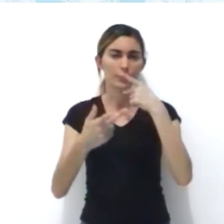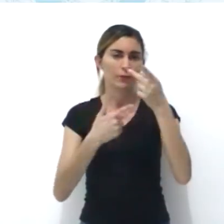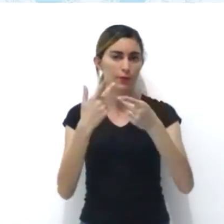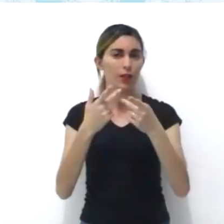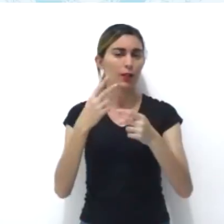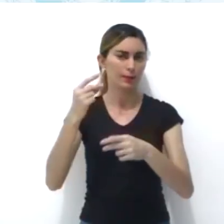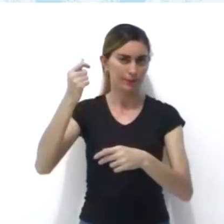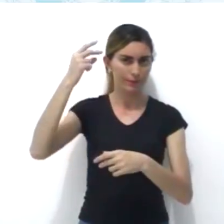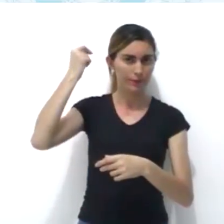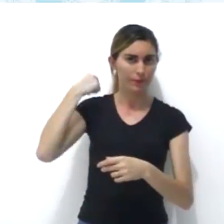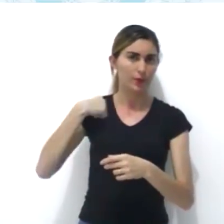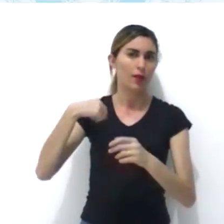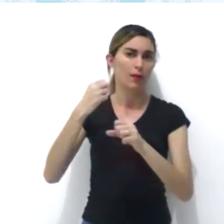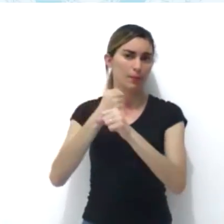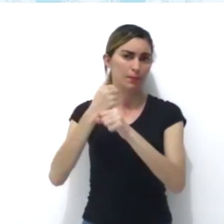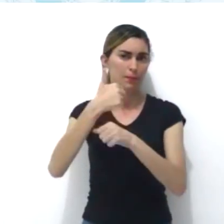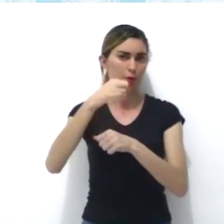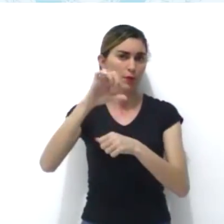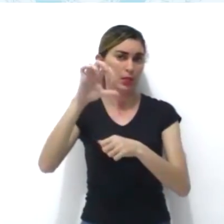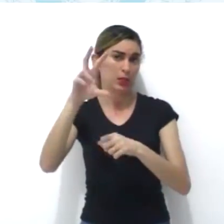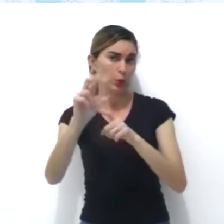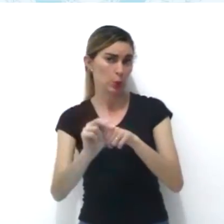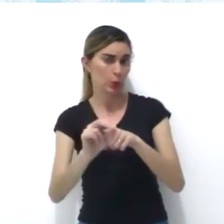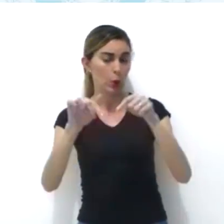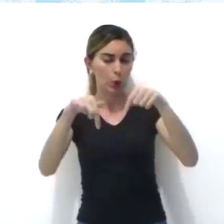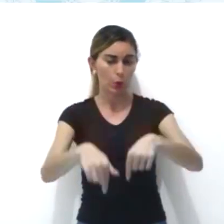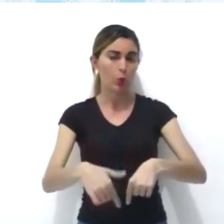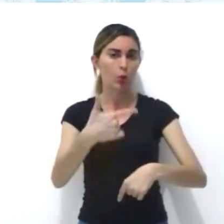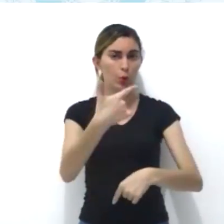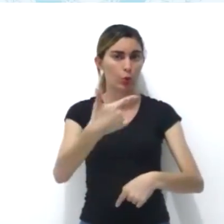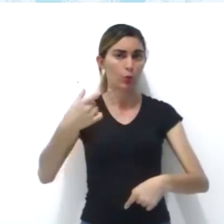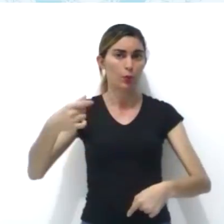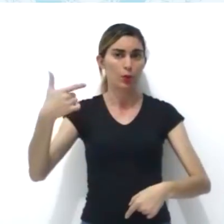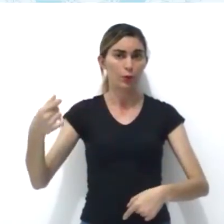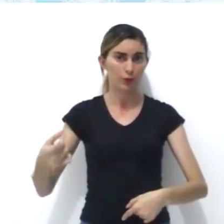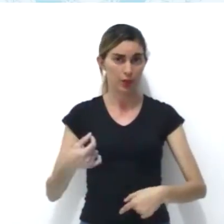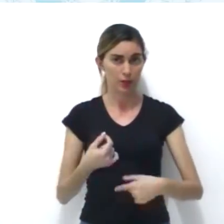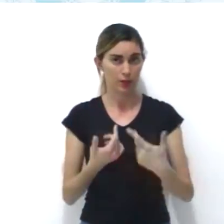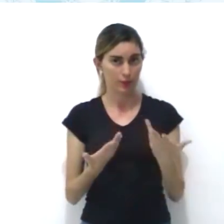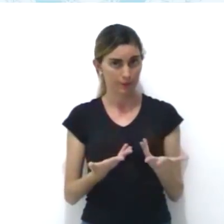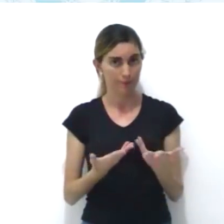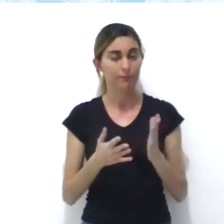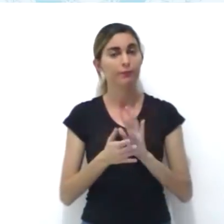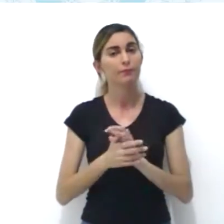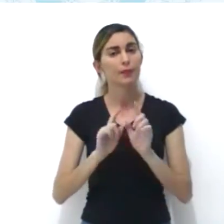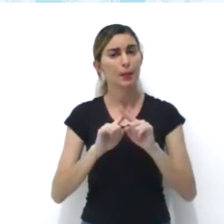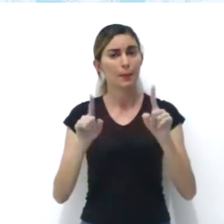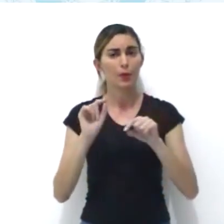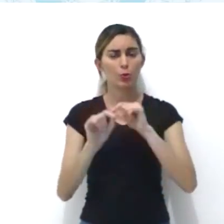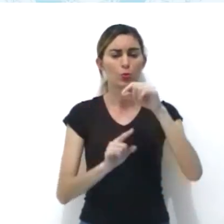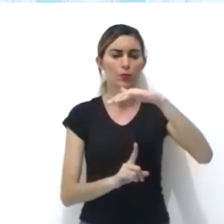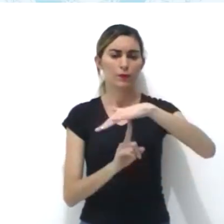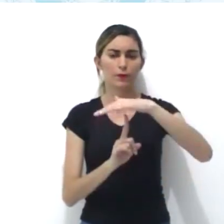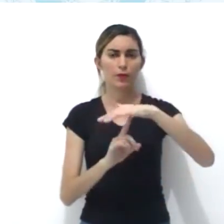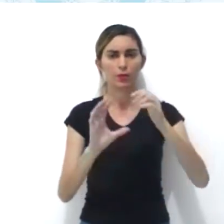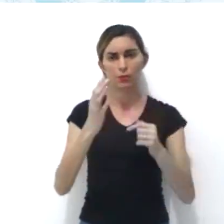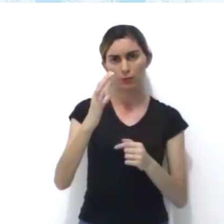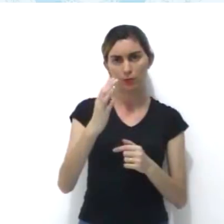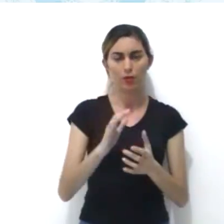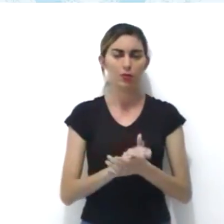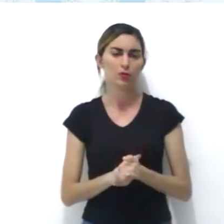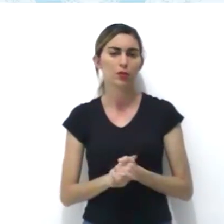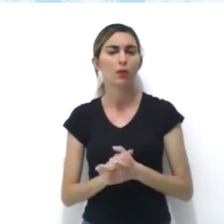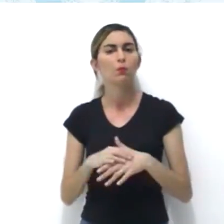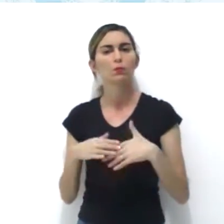falei que era algo antigo, década de 50, estamos em 2020. Mas o que é uma feira